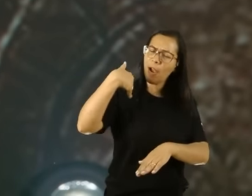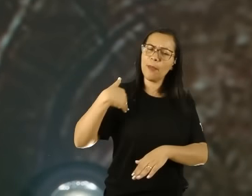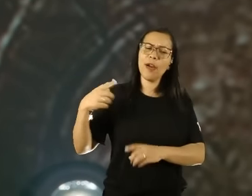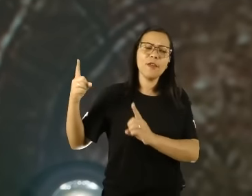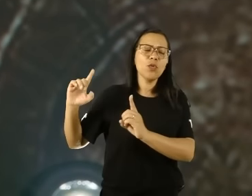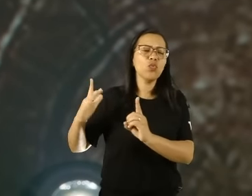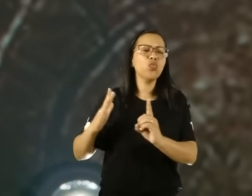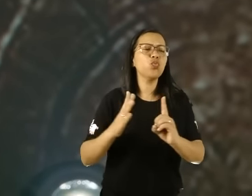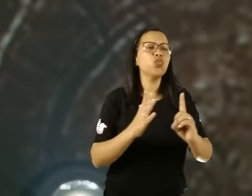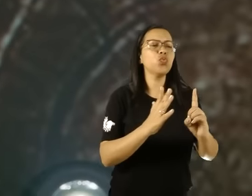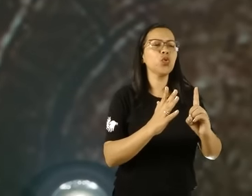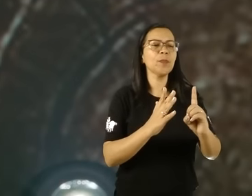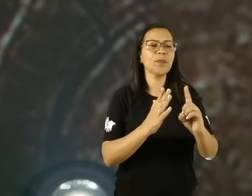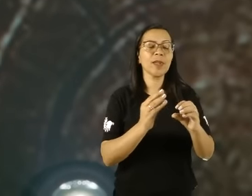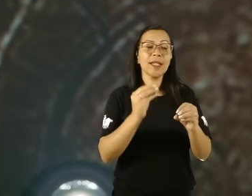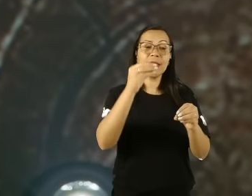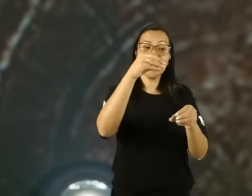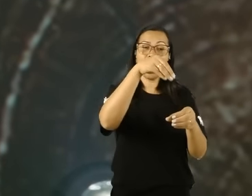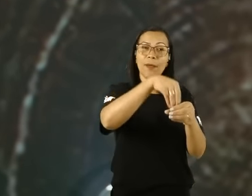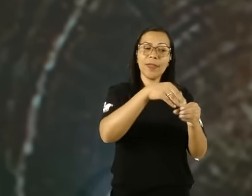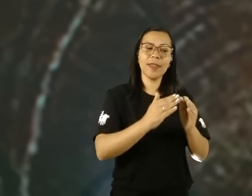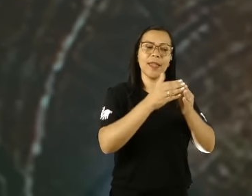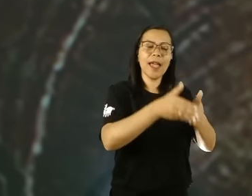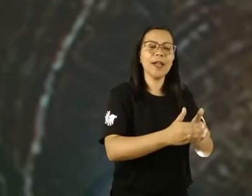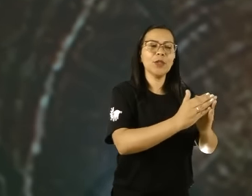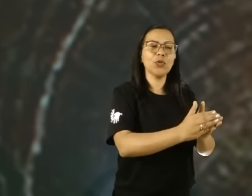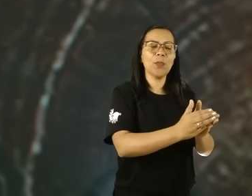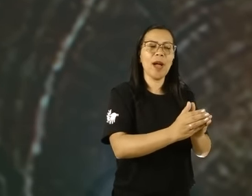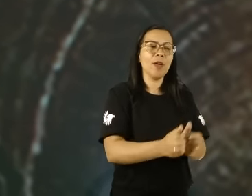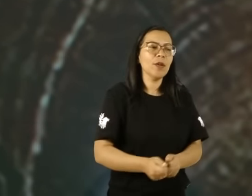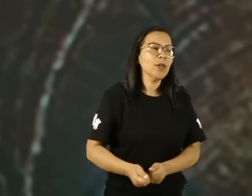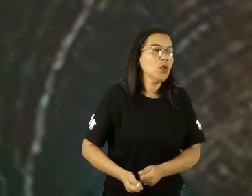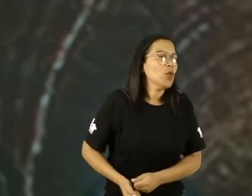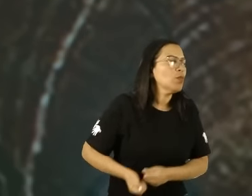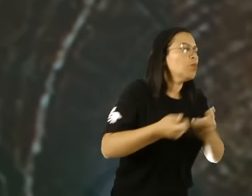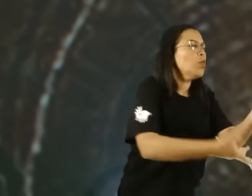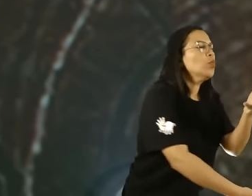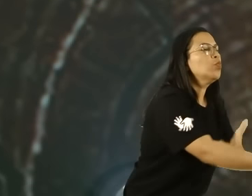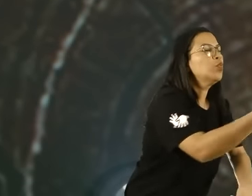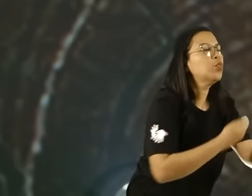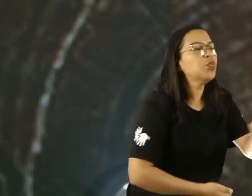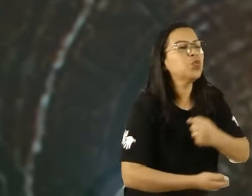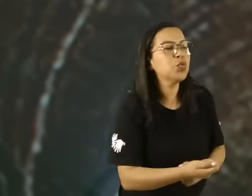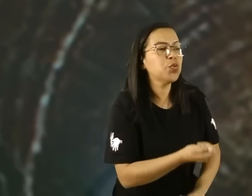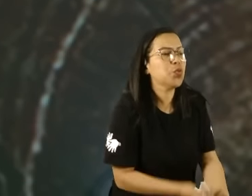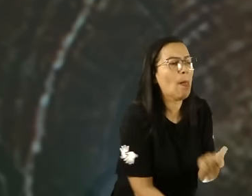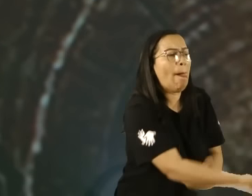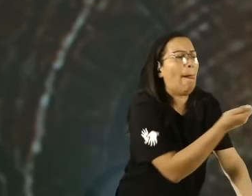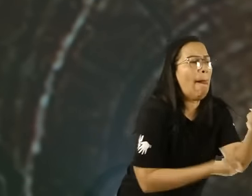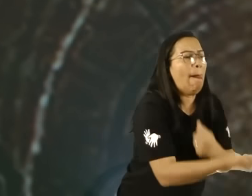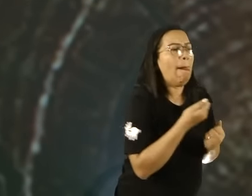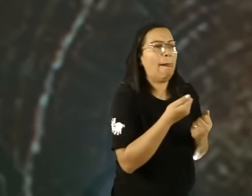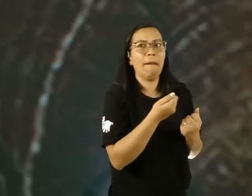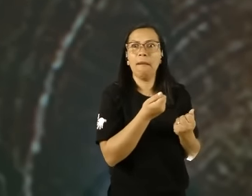tem peixe no mar, mas o peixe não entra na rede. Pedro sabe que tem peixe no mar, mas o peixe não entra na rede. Joga várias